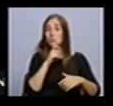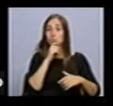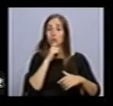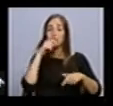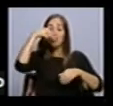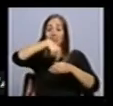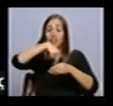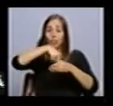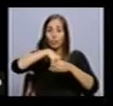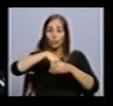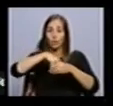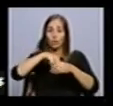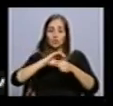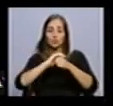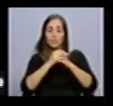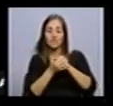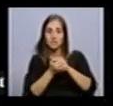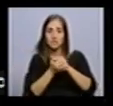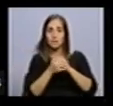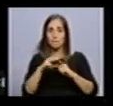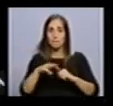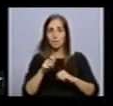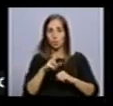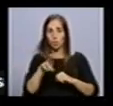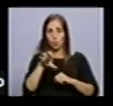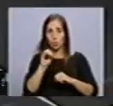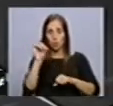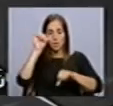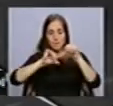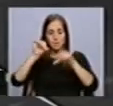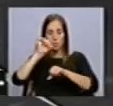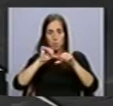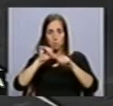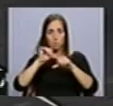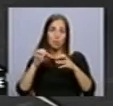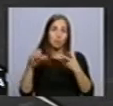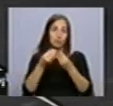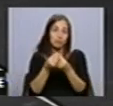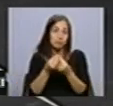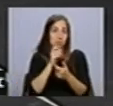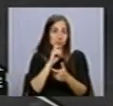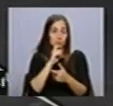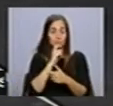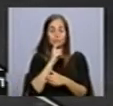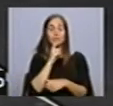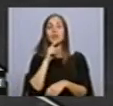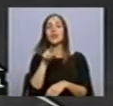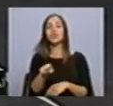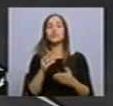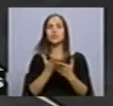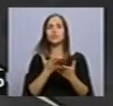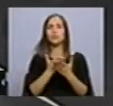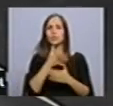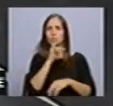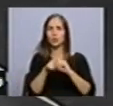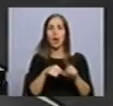que se dão na superfície de Mercúrio em combinação com o vento solar. Bom, o que é que diz agora este estudo? Este estudo diz-nos que isto é muito